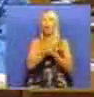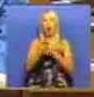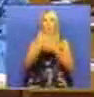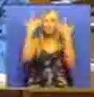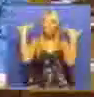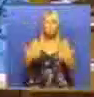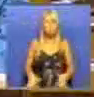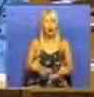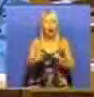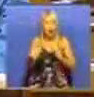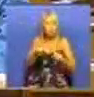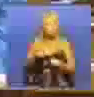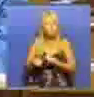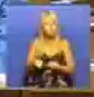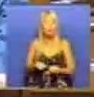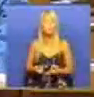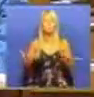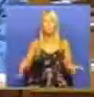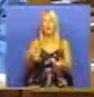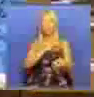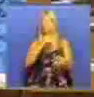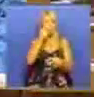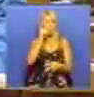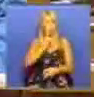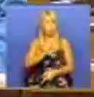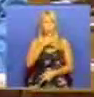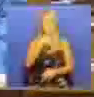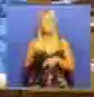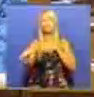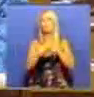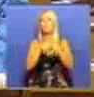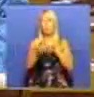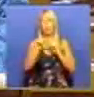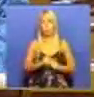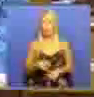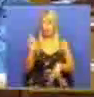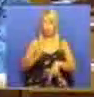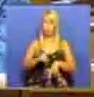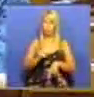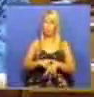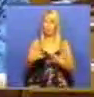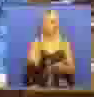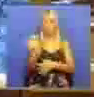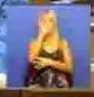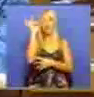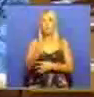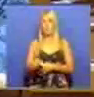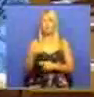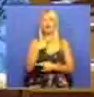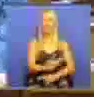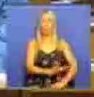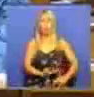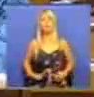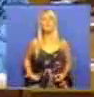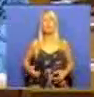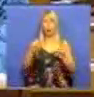conduzida. Senhoras e senhores deputados, no momento em que a taxa de desemprego se situa